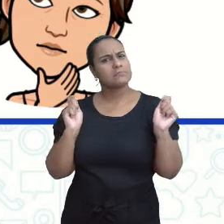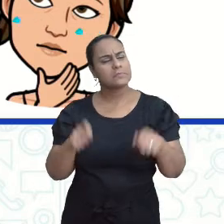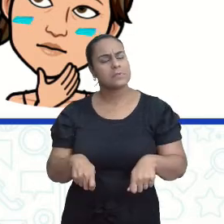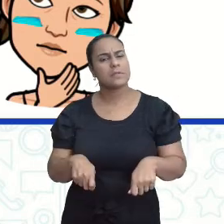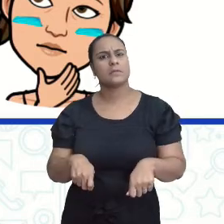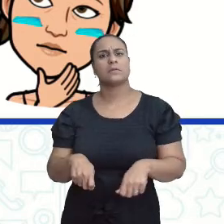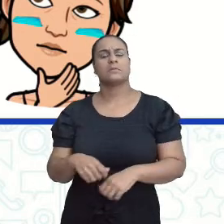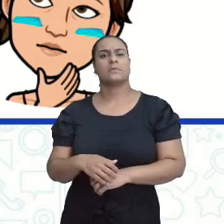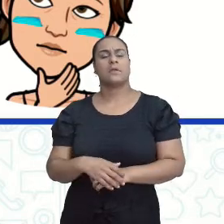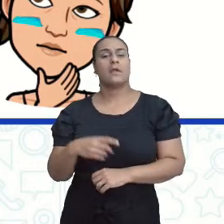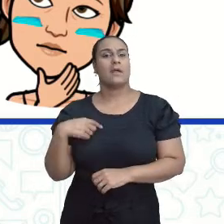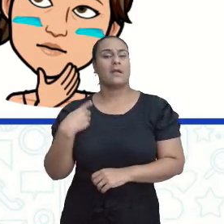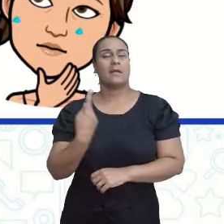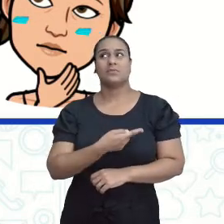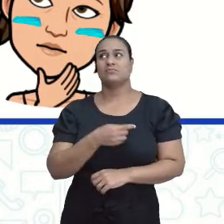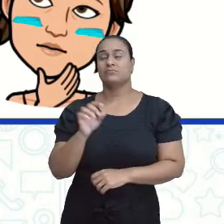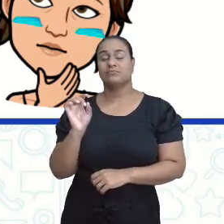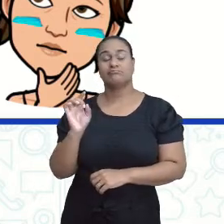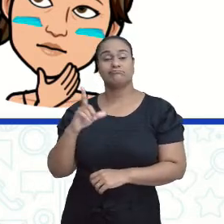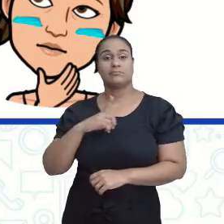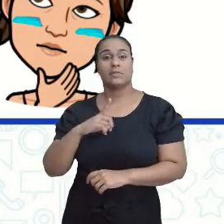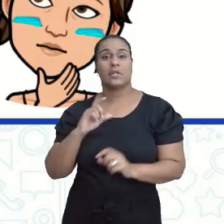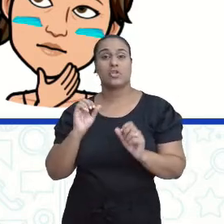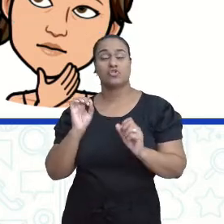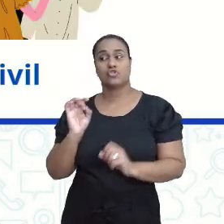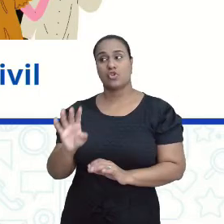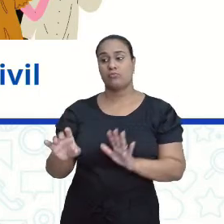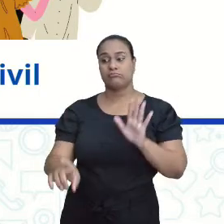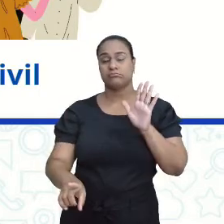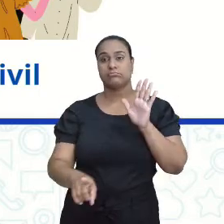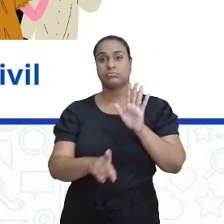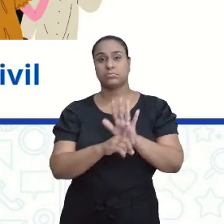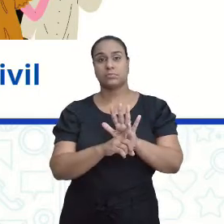gente só ter esses direitos